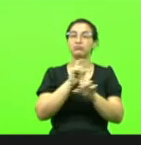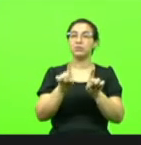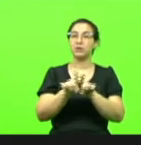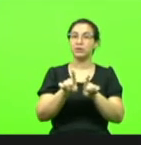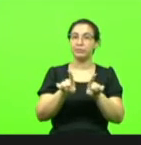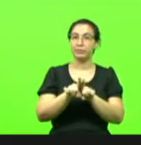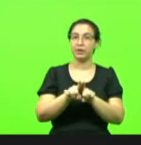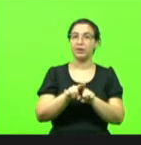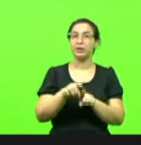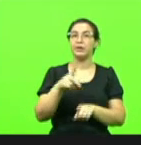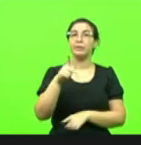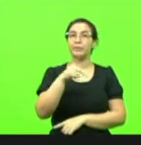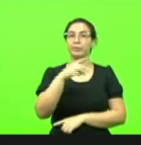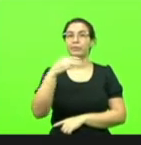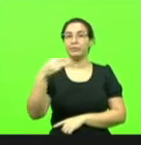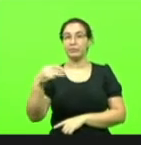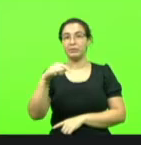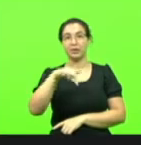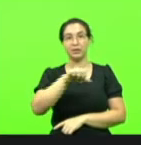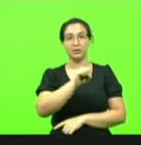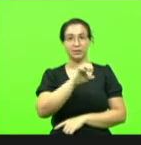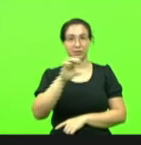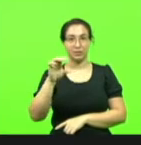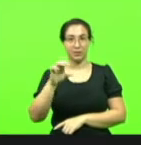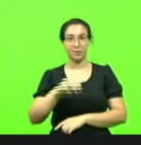Militar do Estado de Santa Catarina